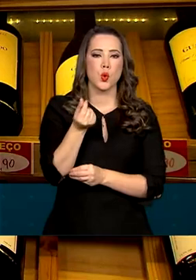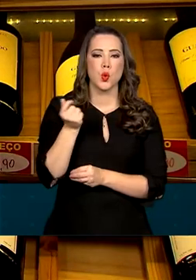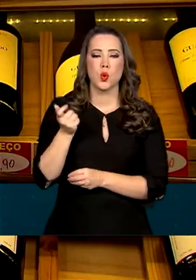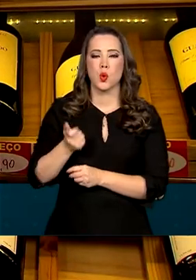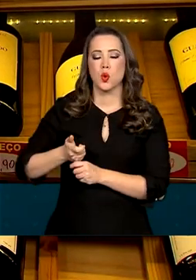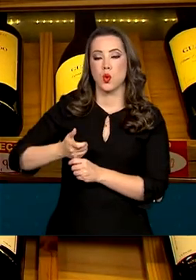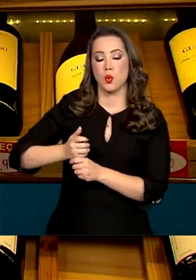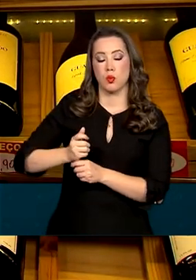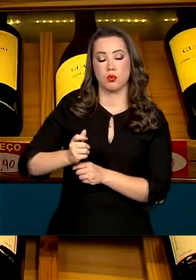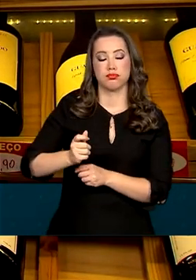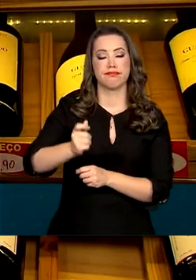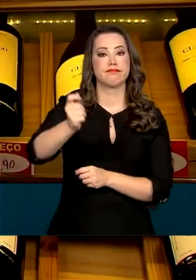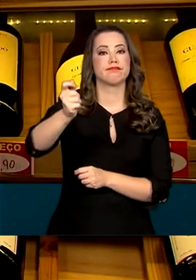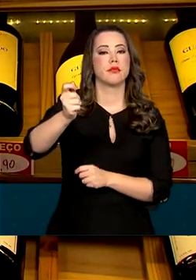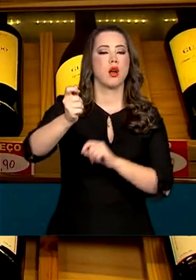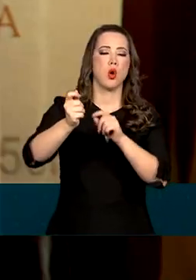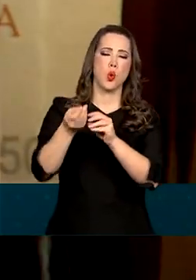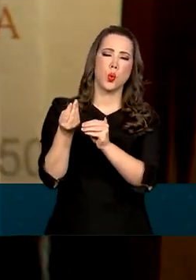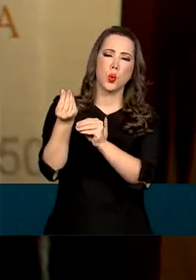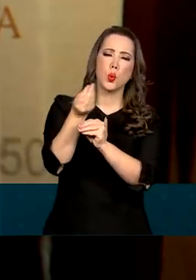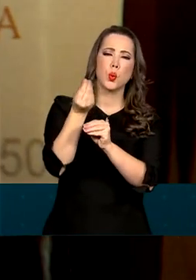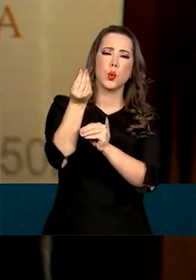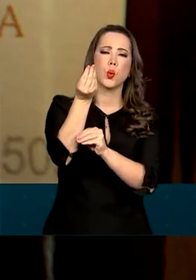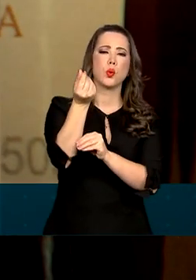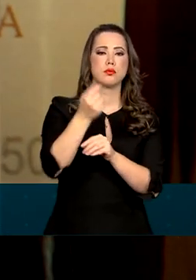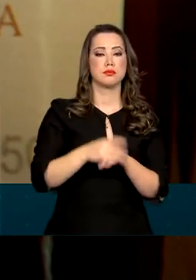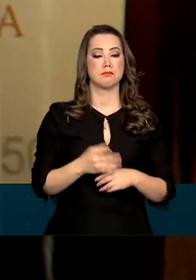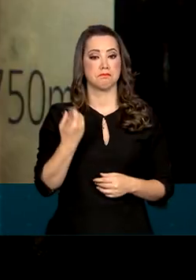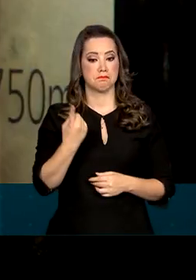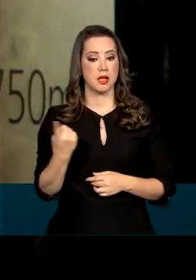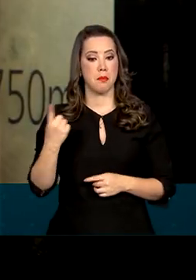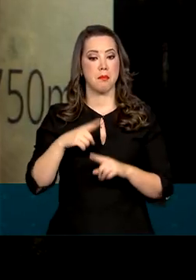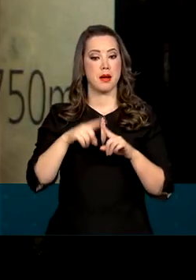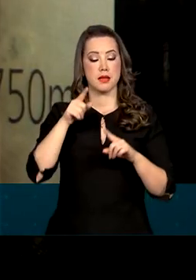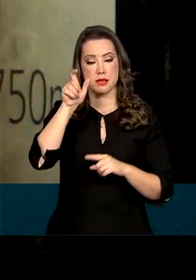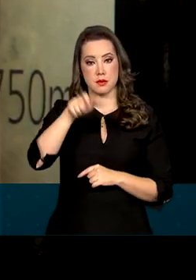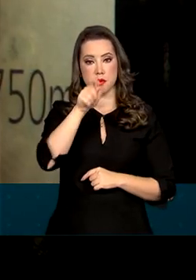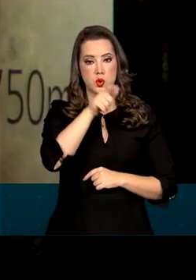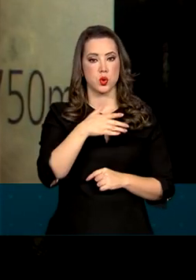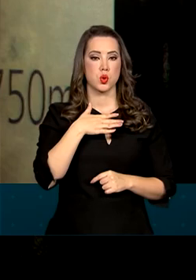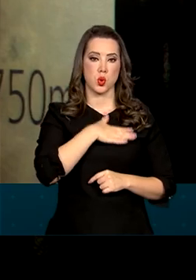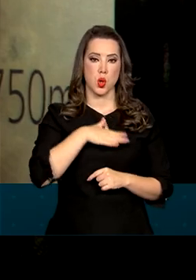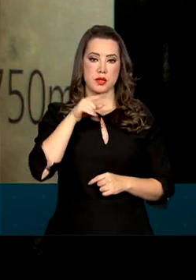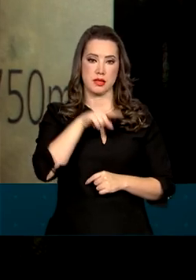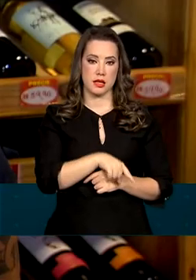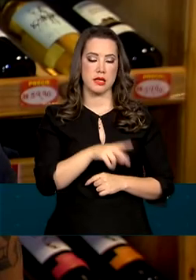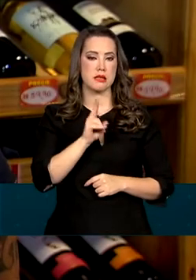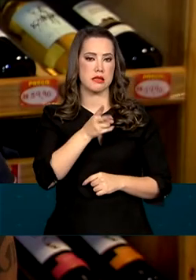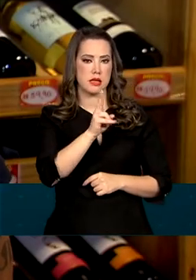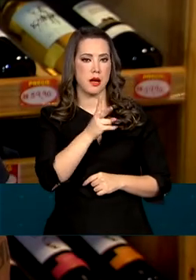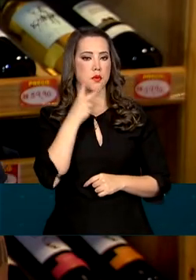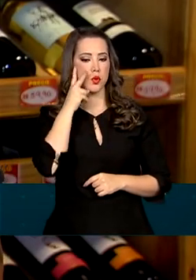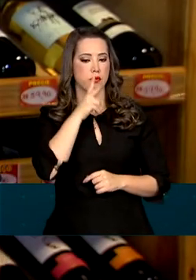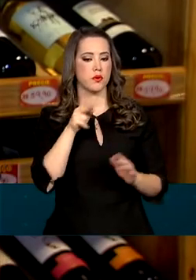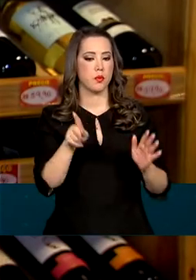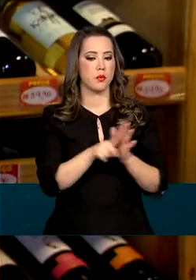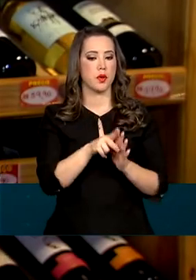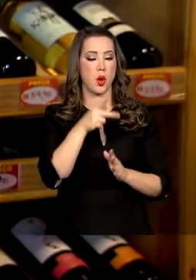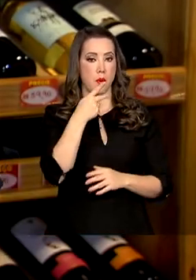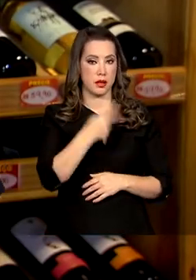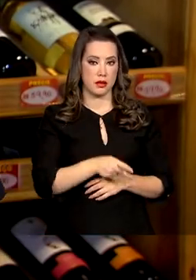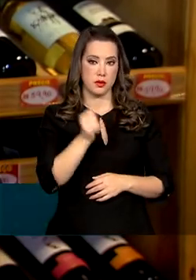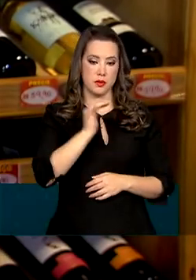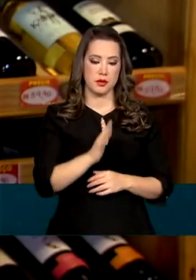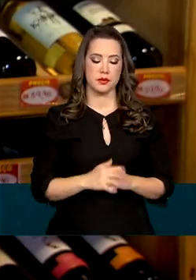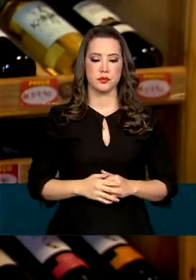loja em Brasília não faltam opções mas os queridinhos aqui são os rótulos nacionais eu transformei a loja hoje numa